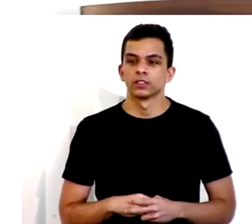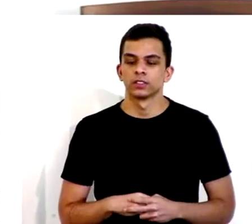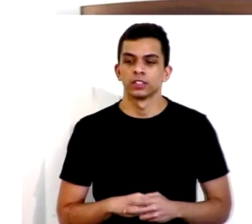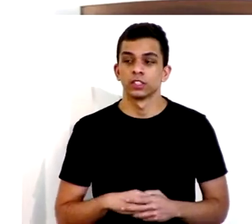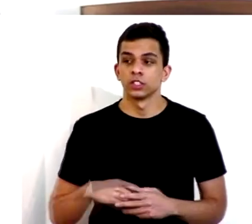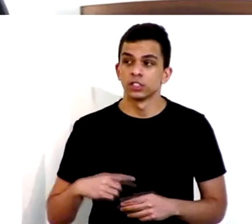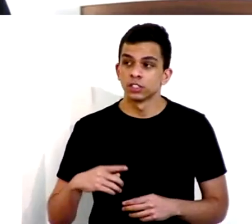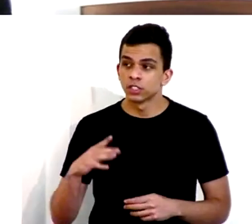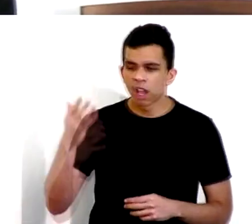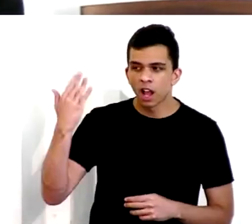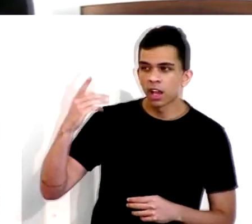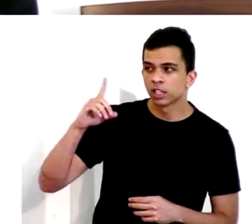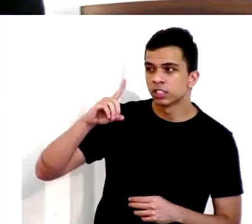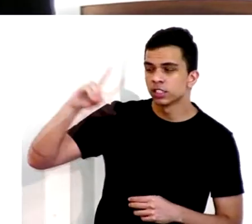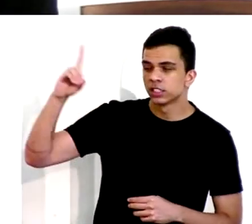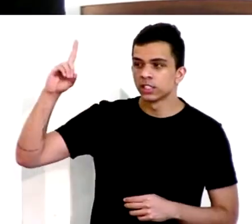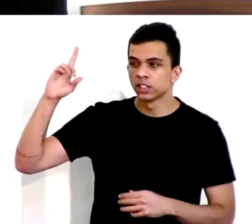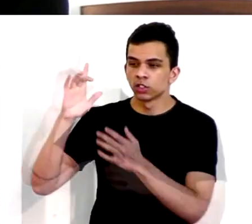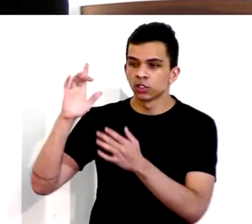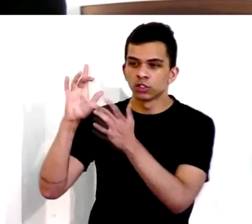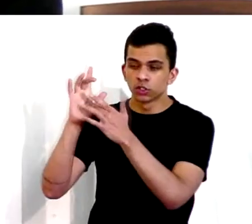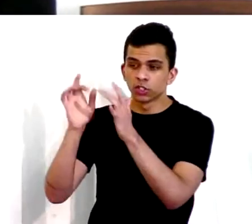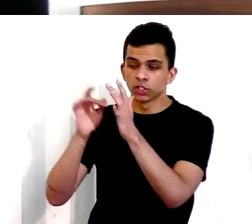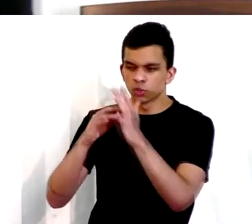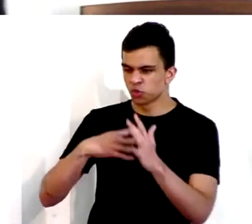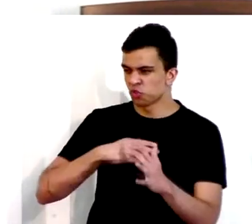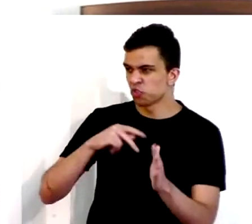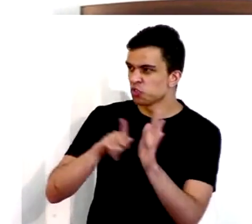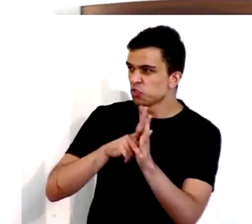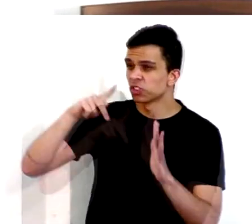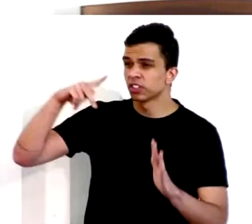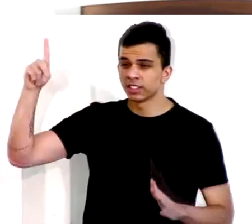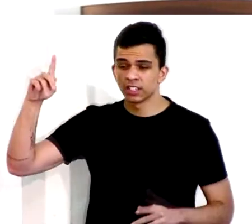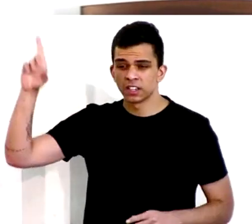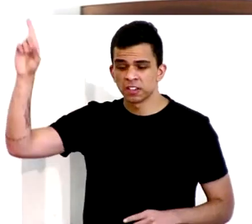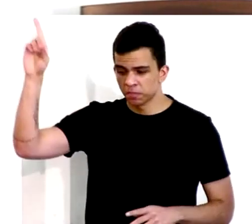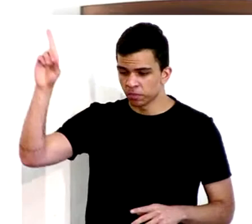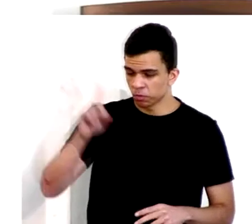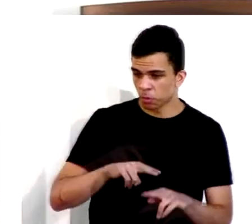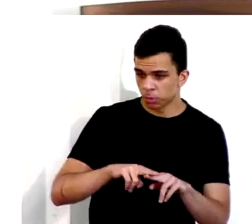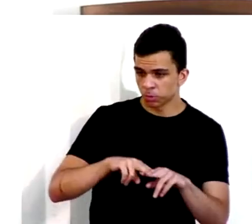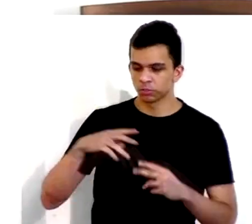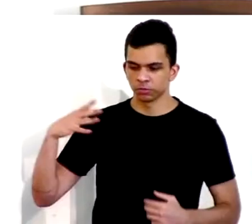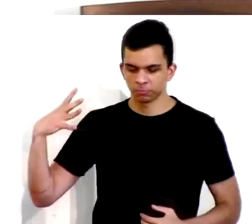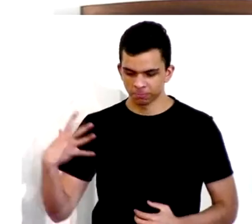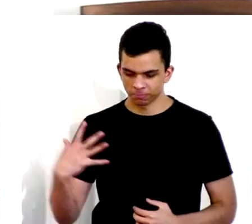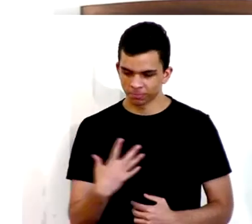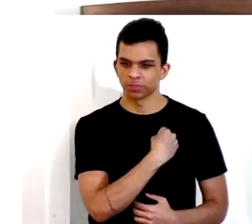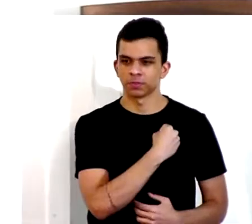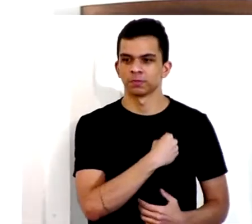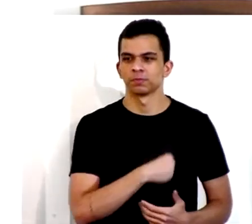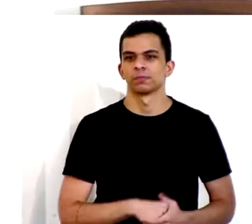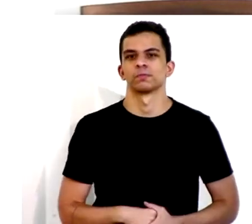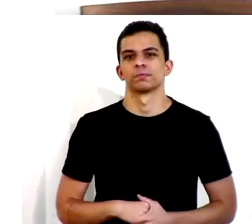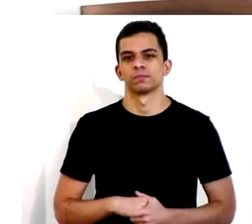fazer filhos amados de Deus, para andarmos nele, para a glória de seu nome.